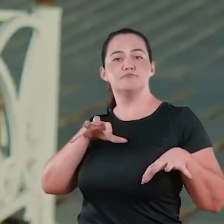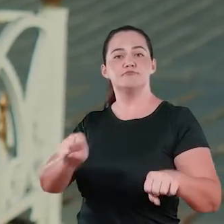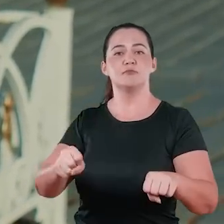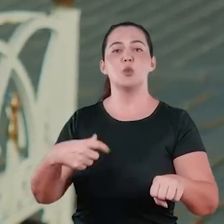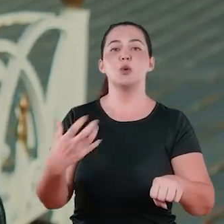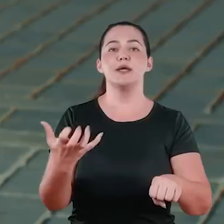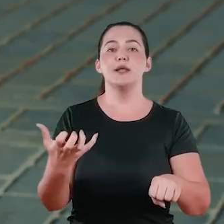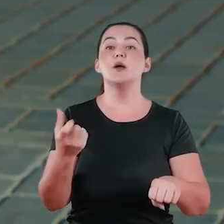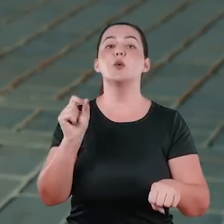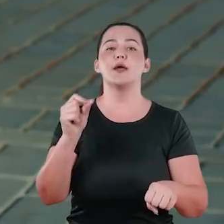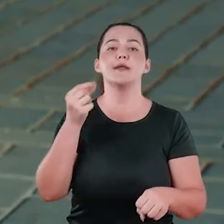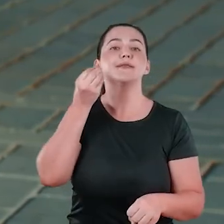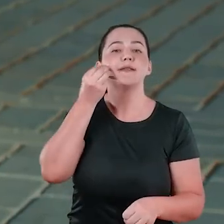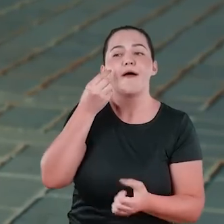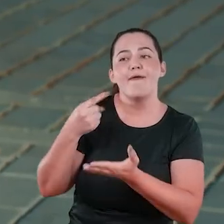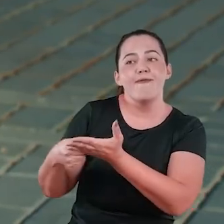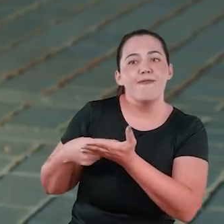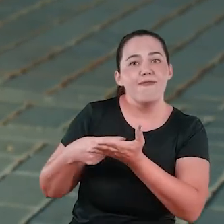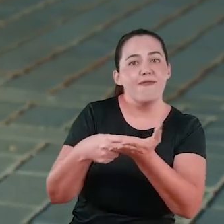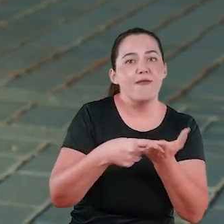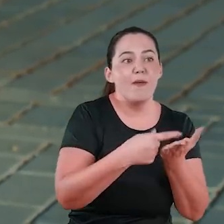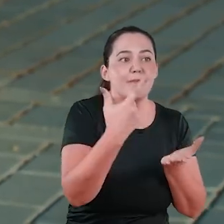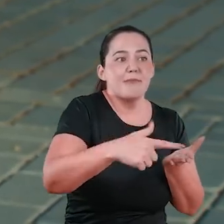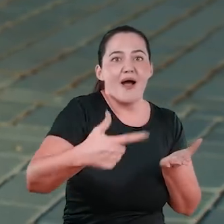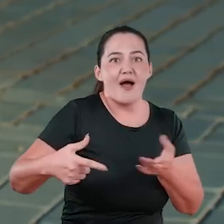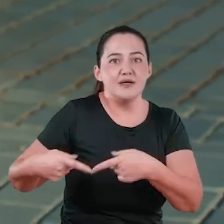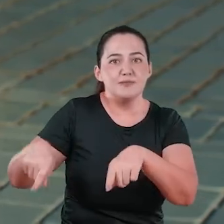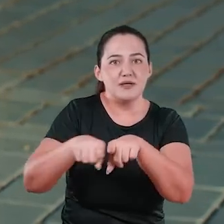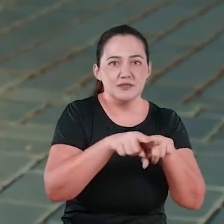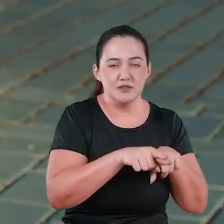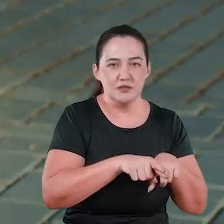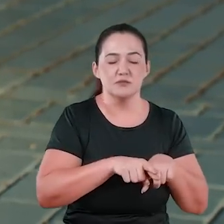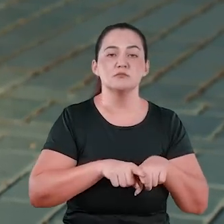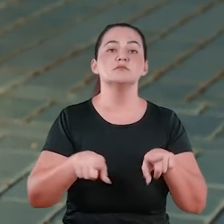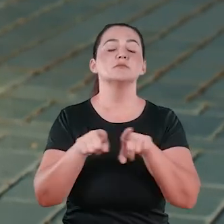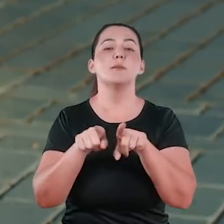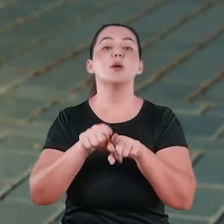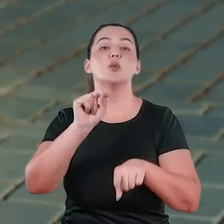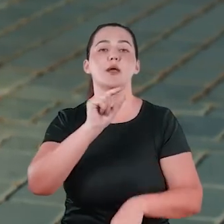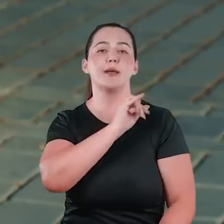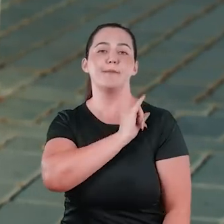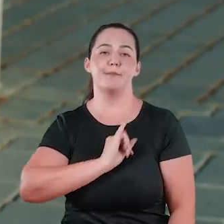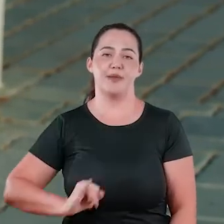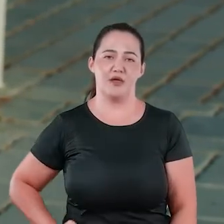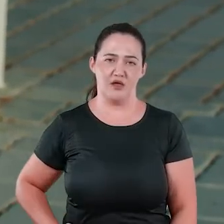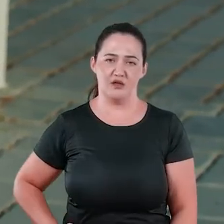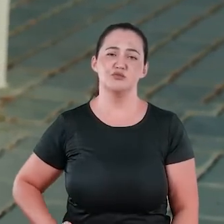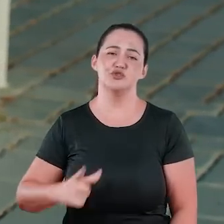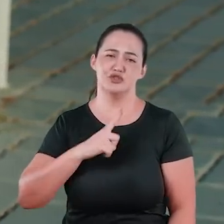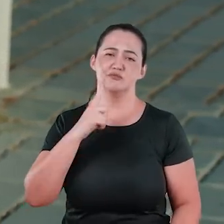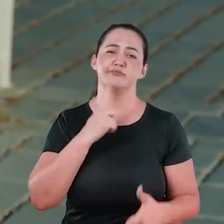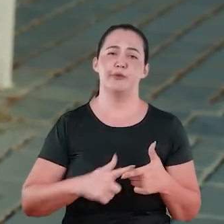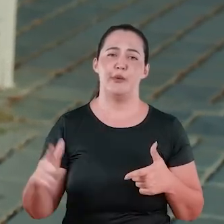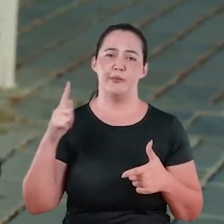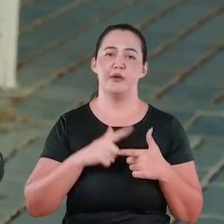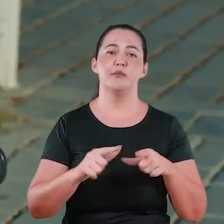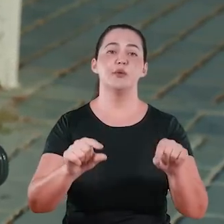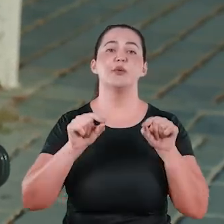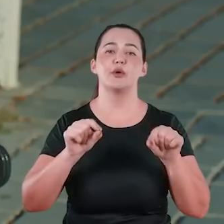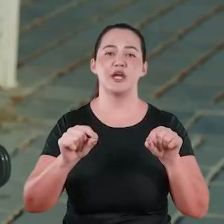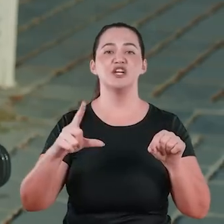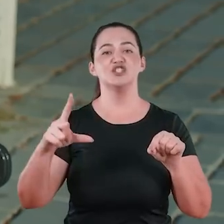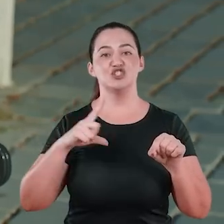romanos do seu lado. A essa época de Constantino, o império, além de todos os problemas que eu mencionei para você, lutava também